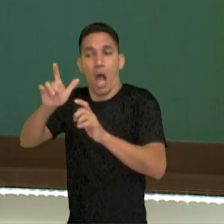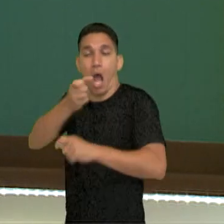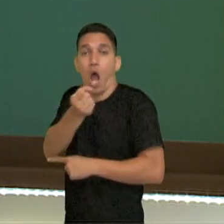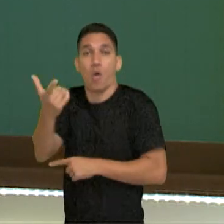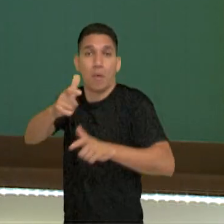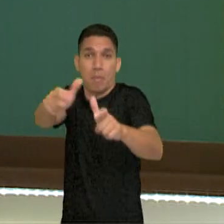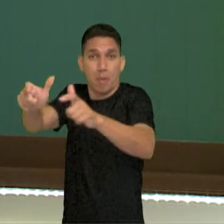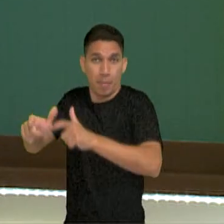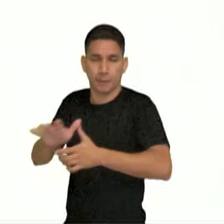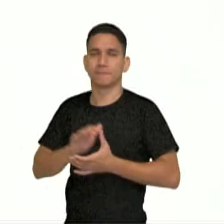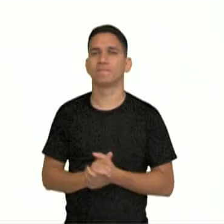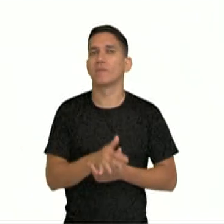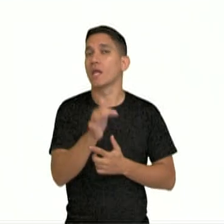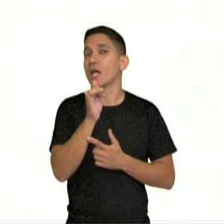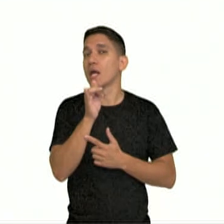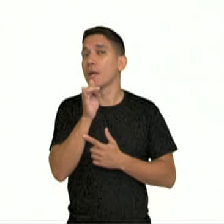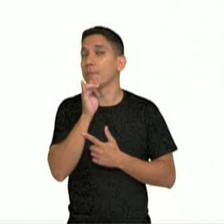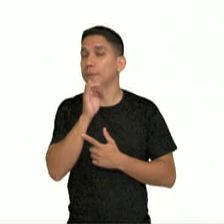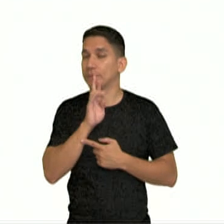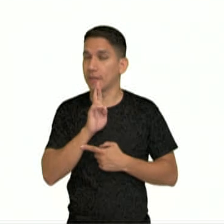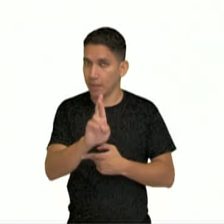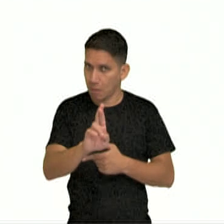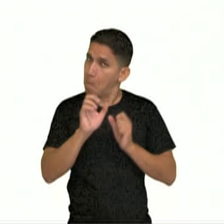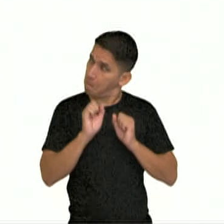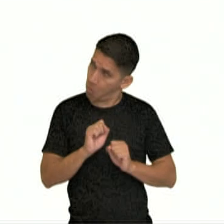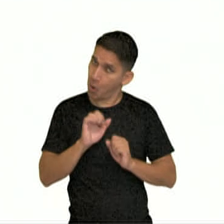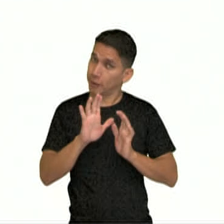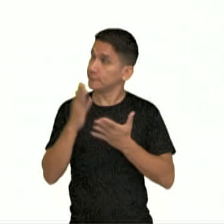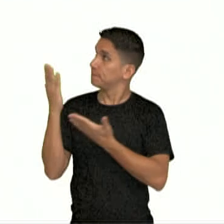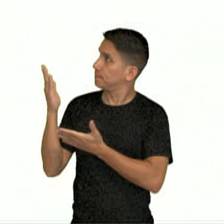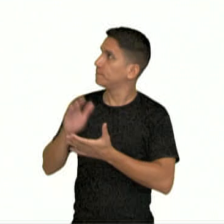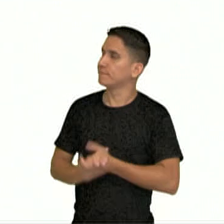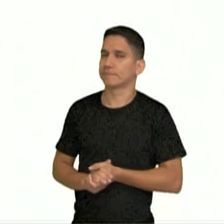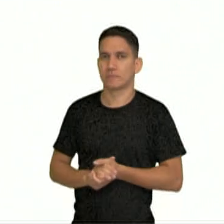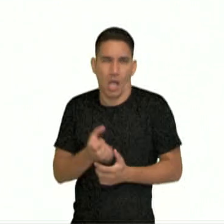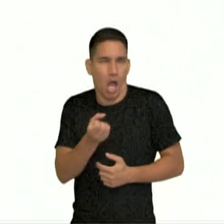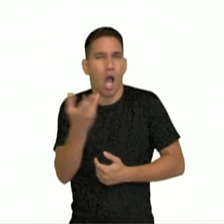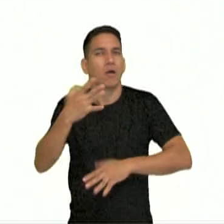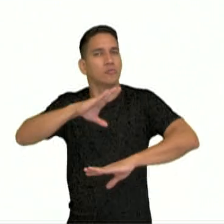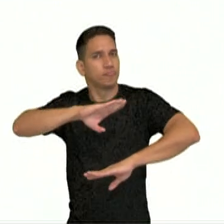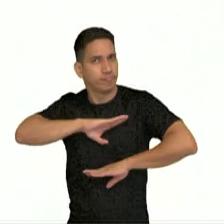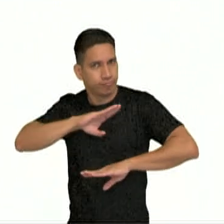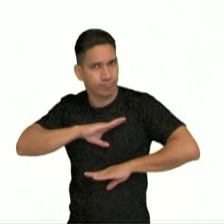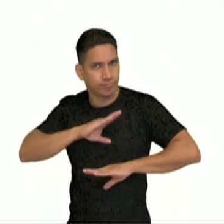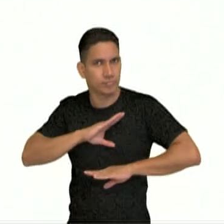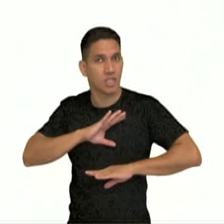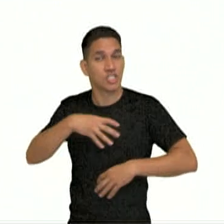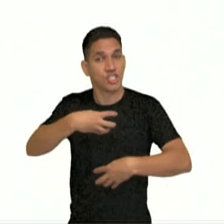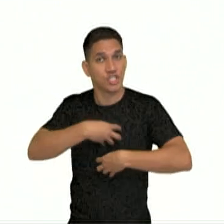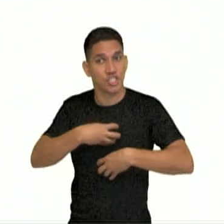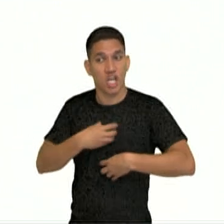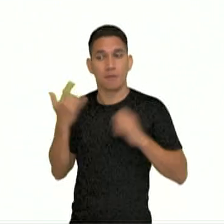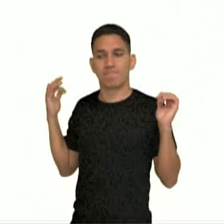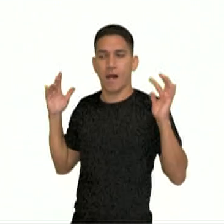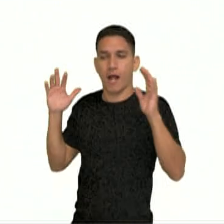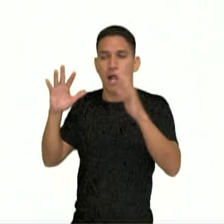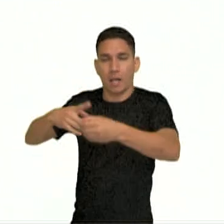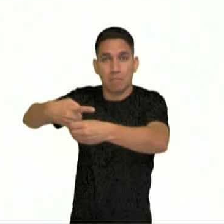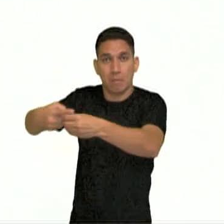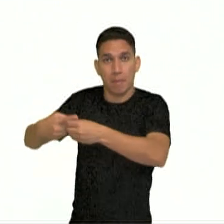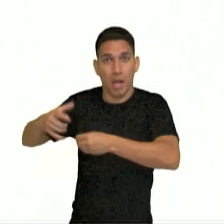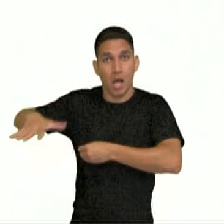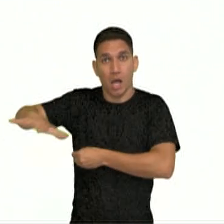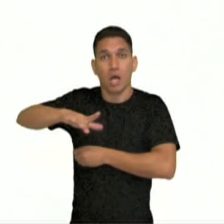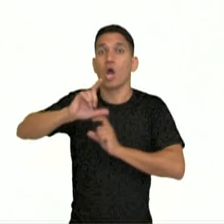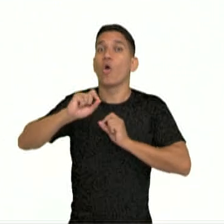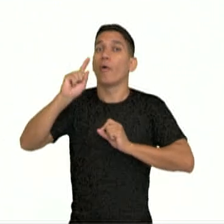áreas. Como resposta, nós podemos colocar ali, entre os fatores dessa forma de ocupação do território estão